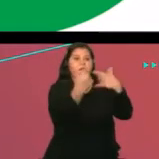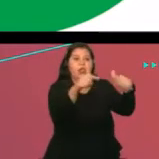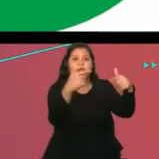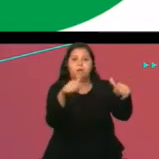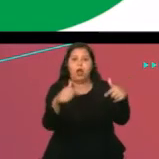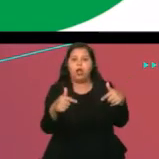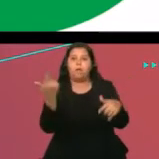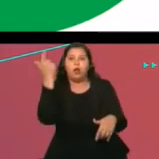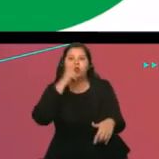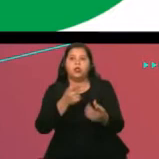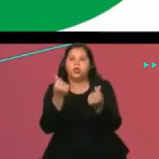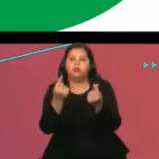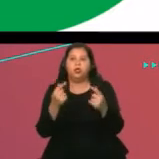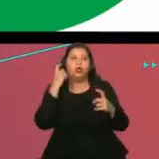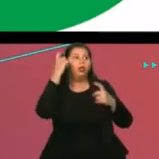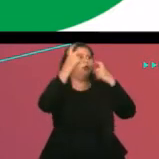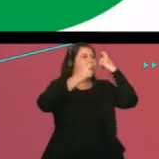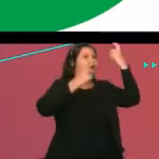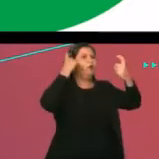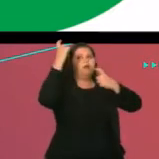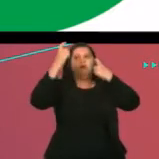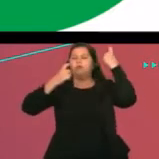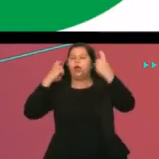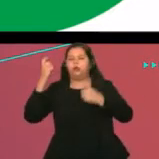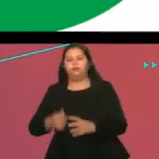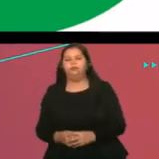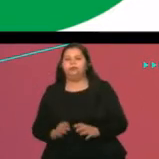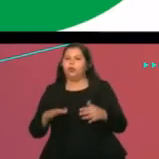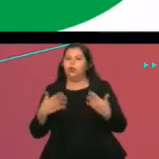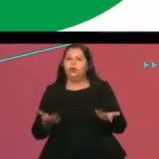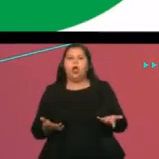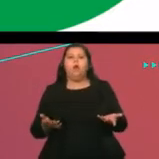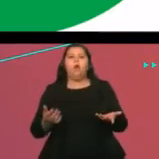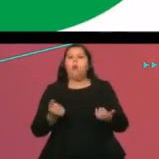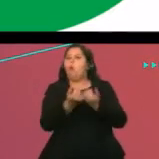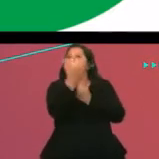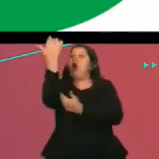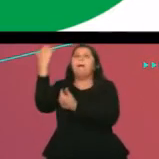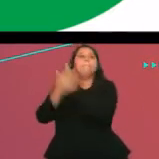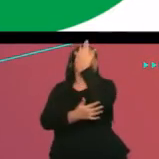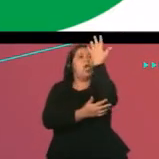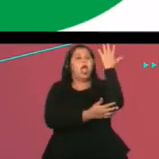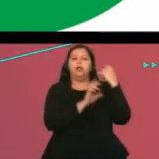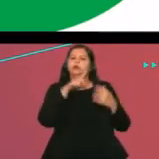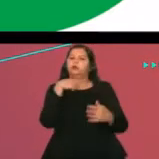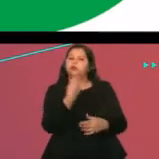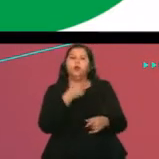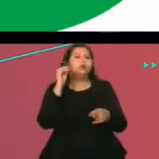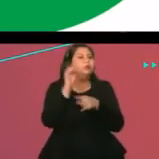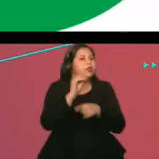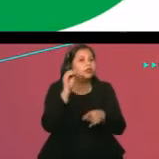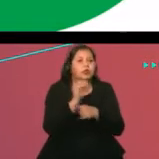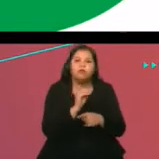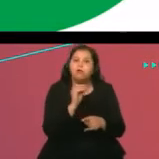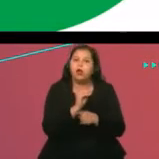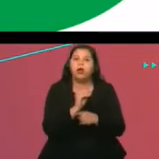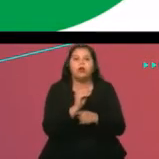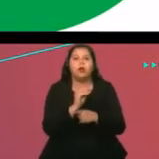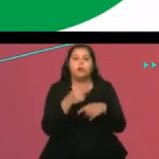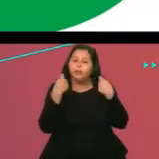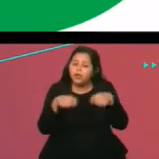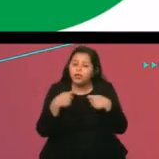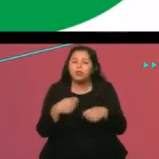é o ambiente eu falei para vocês que nós não preservar é isso daqui a pouco nós vamos ter umas terra para viver